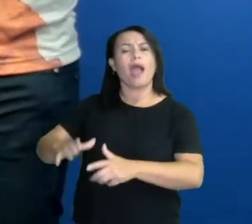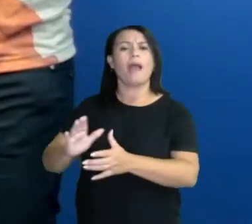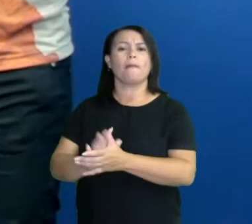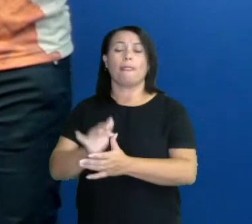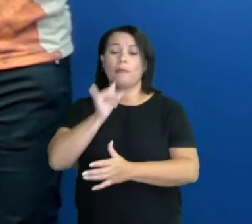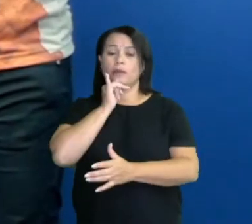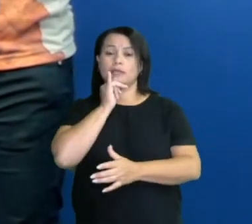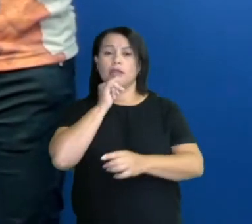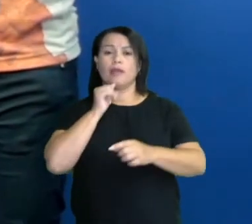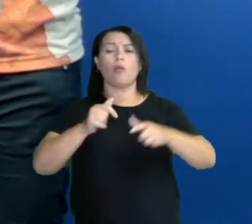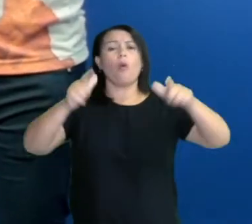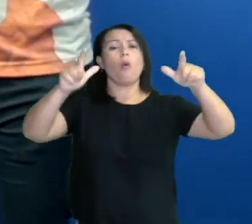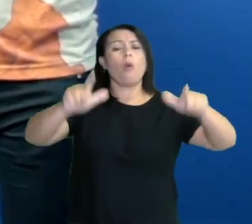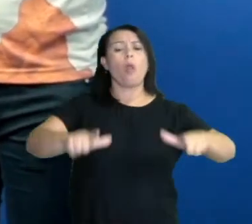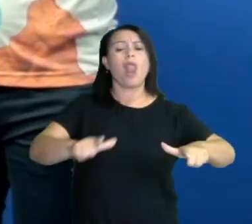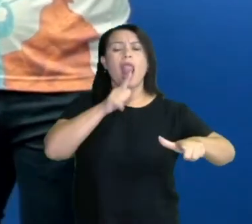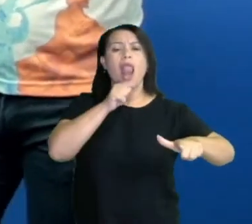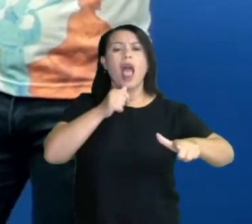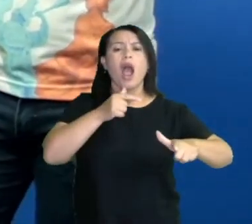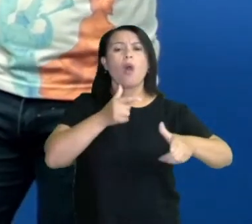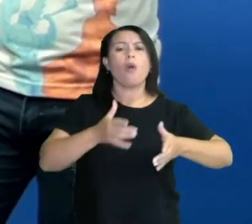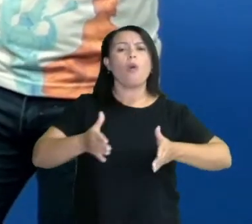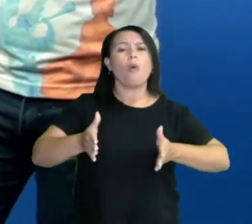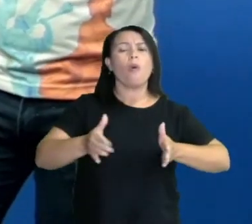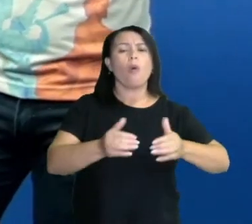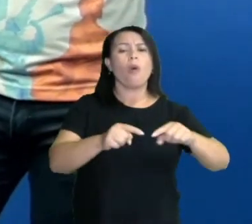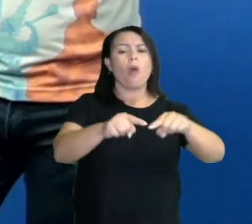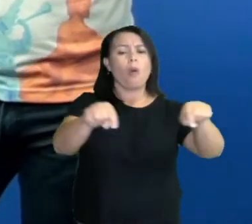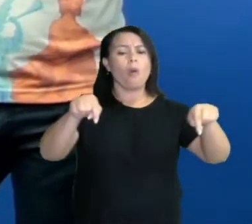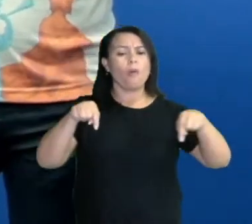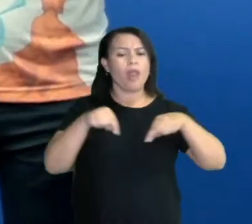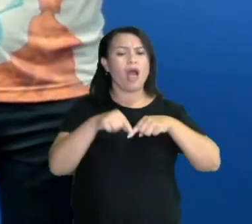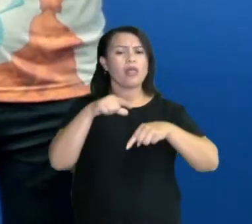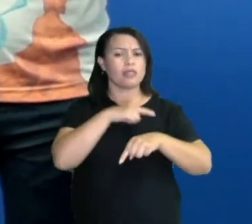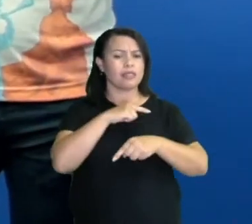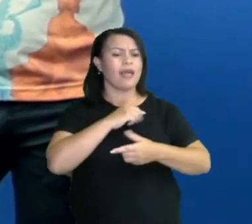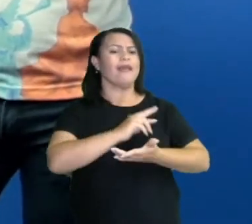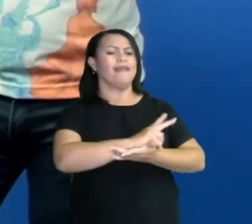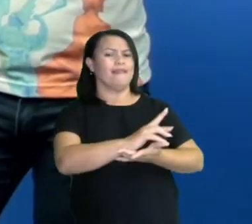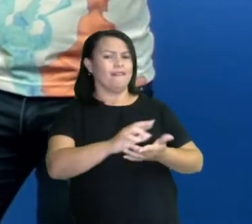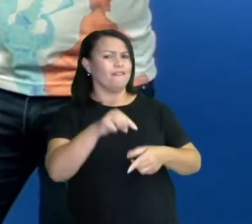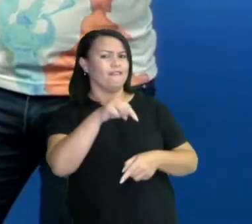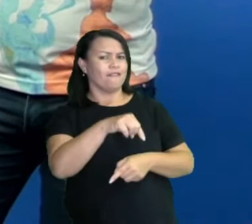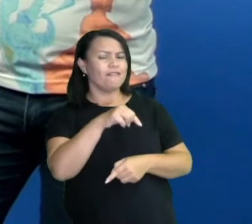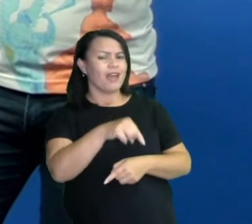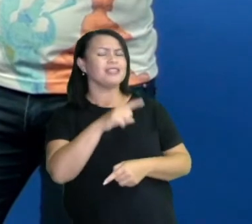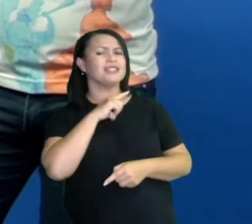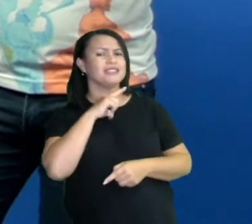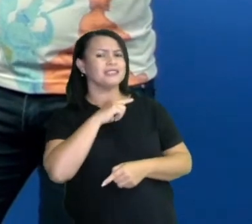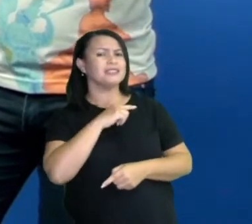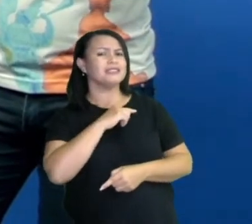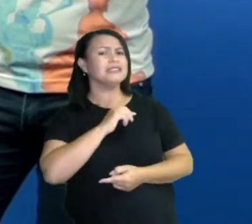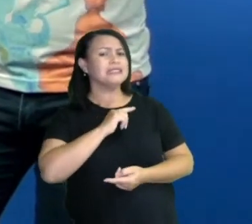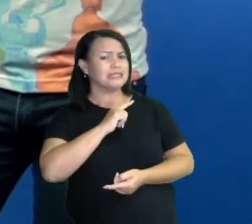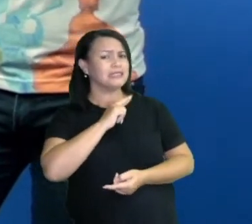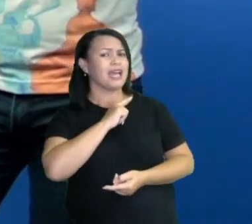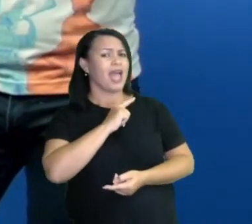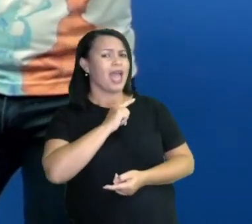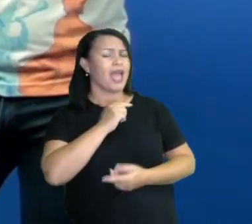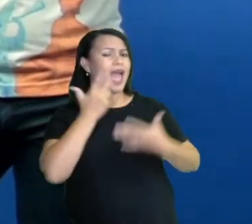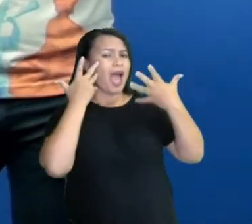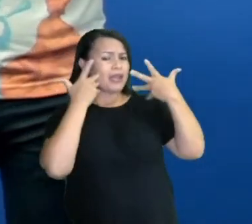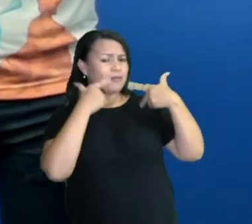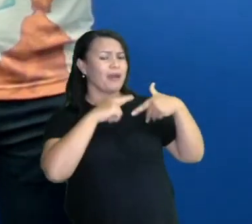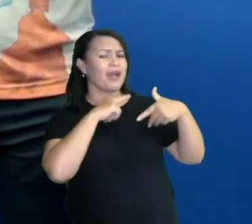um lago, que você vê ali, que lago bonito, será que aqui vivem muitas espécies? Com certeza vivem. Em um lago, compartilham aquela